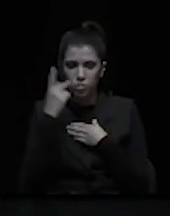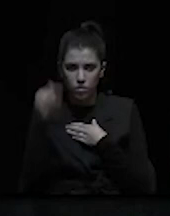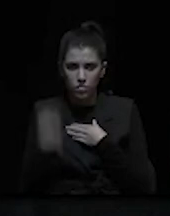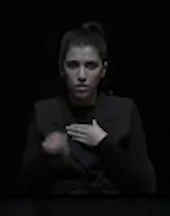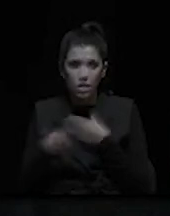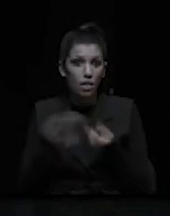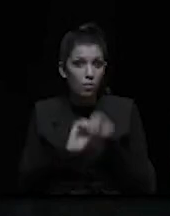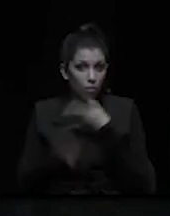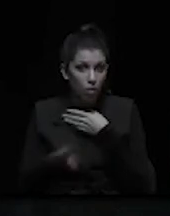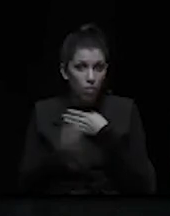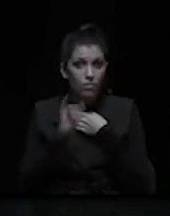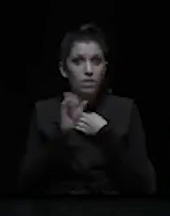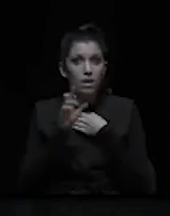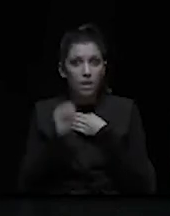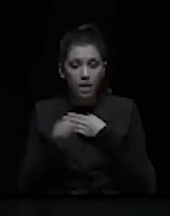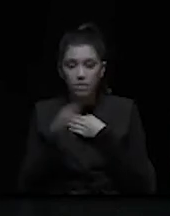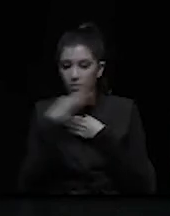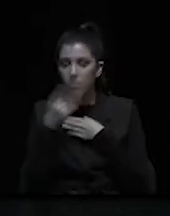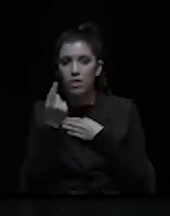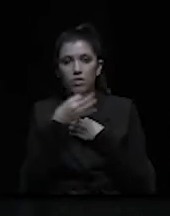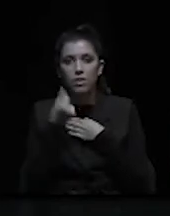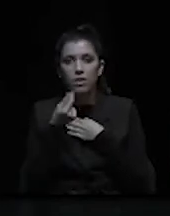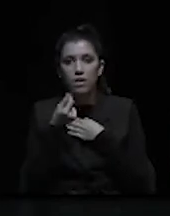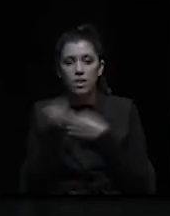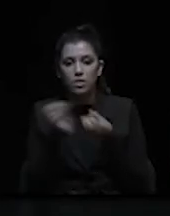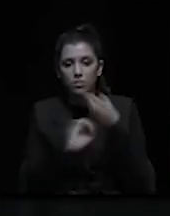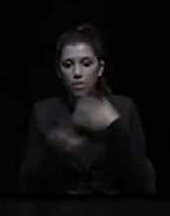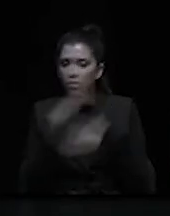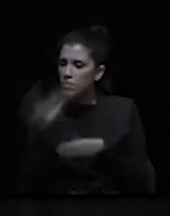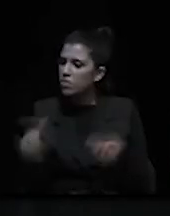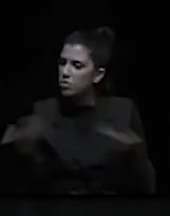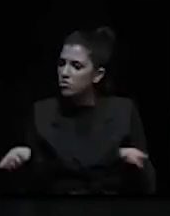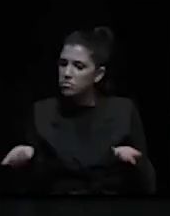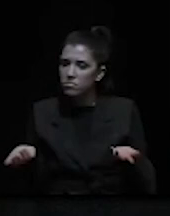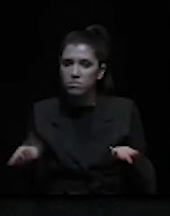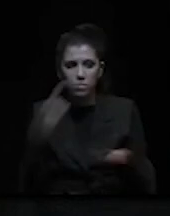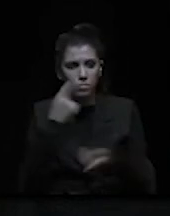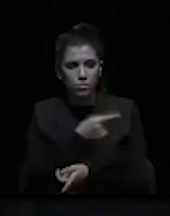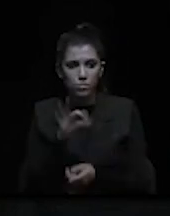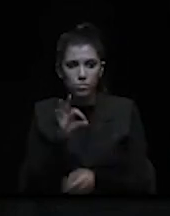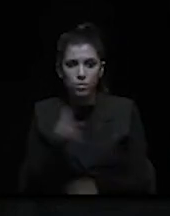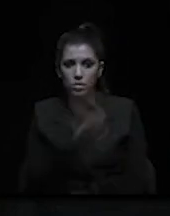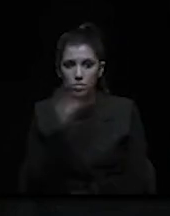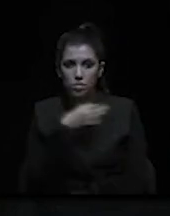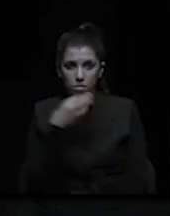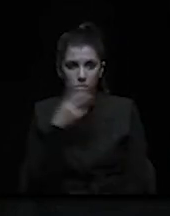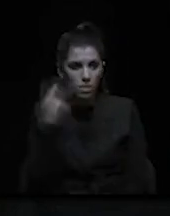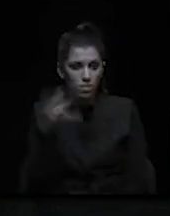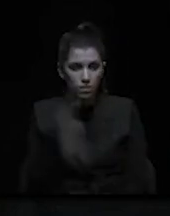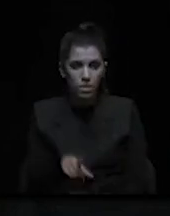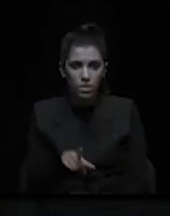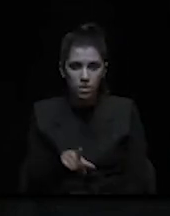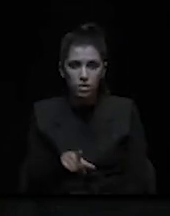que devolveria o IRS às famílias. Mas quais famílias? É do conhecimento geral que 40% das famílias que moram em